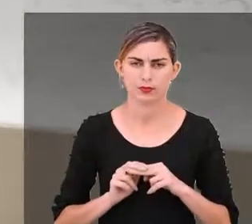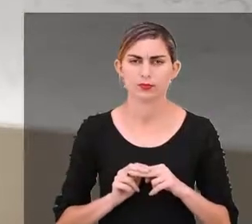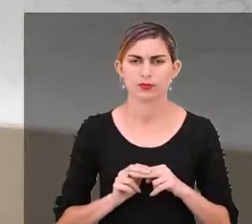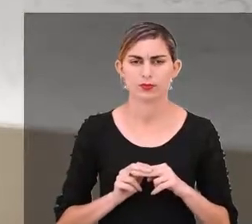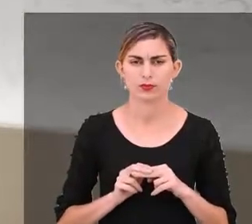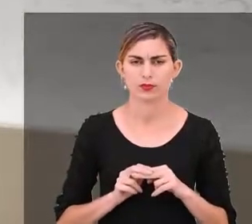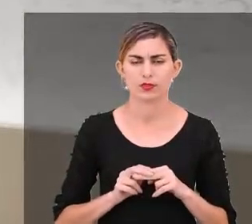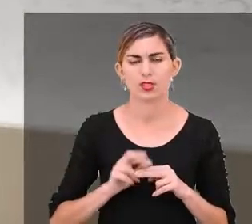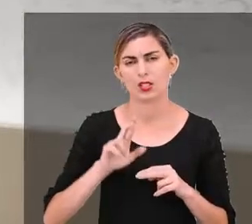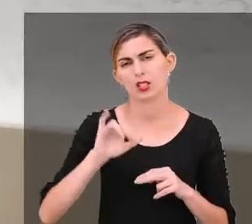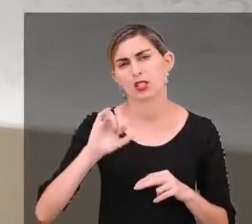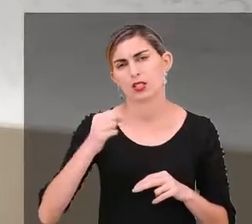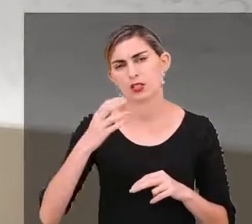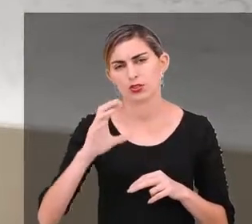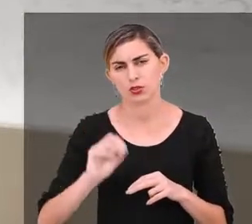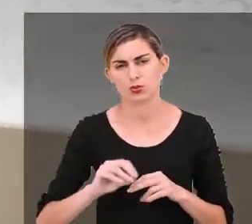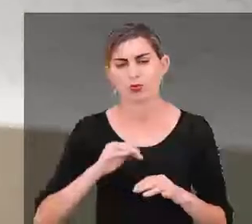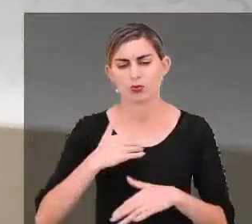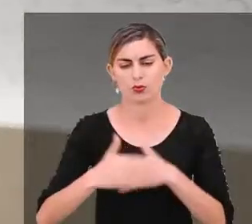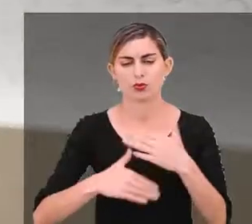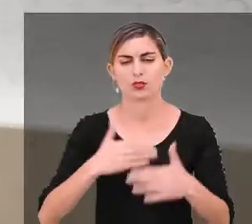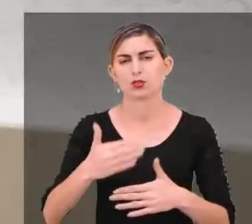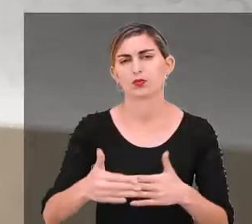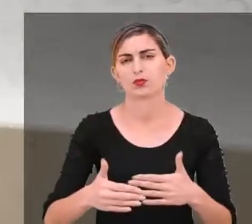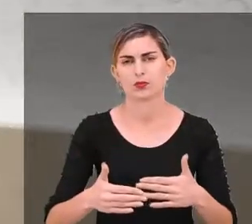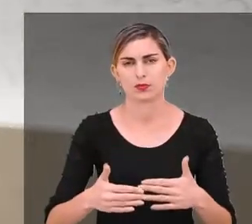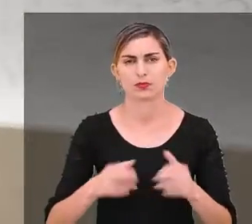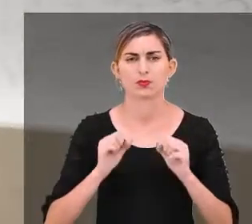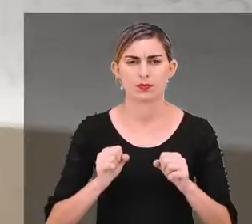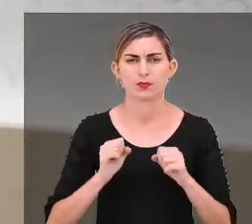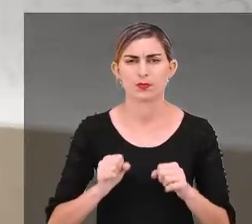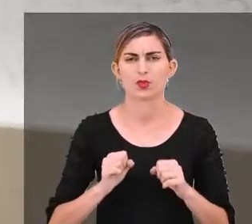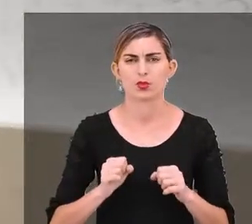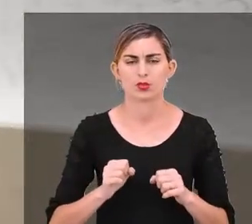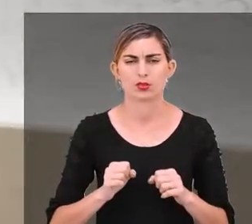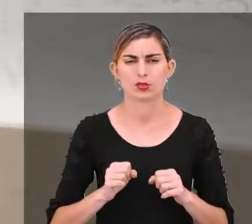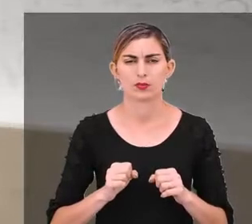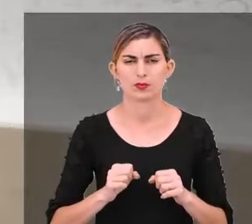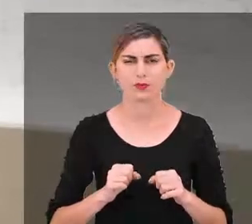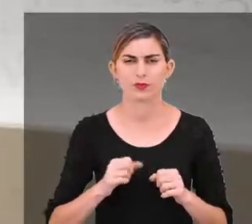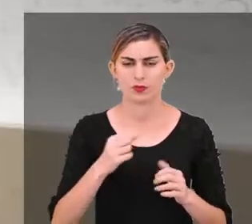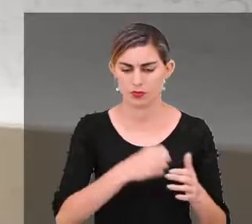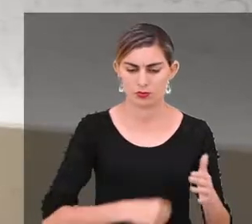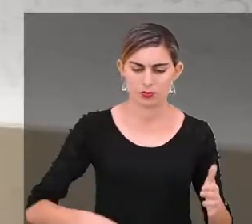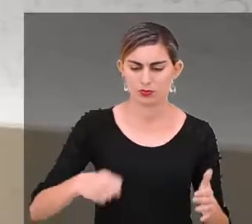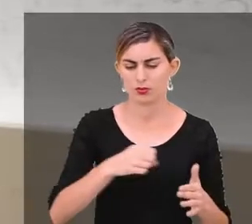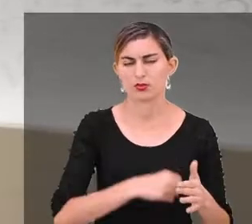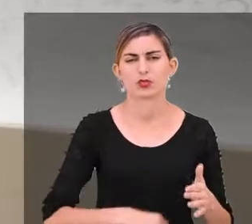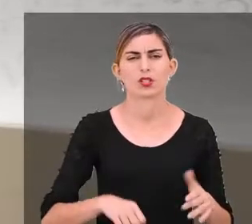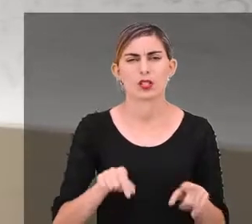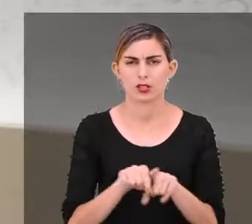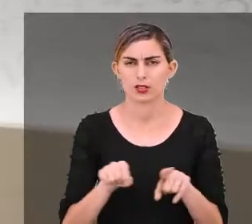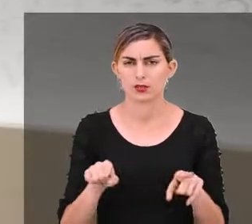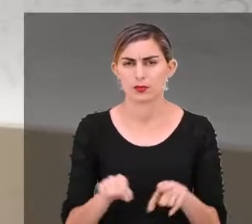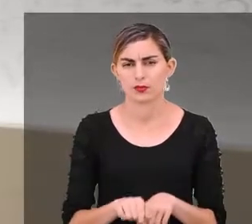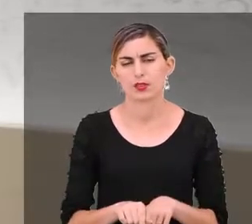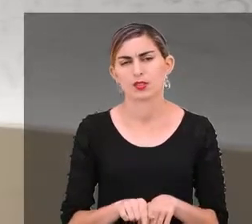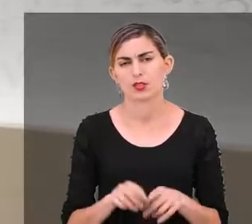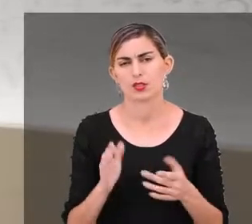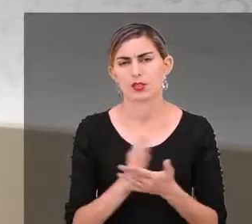causou, né, aquele risco, quais as consequências que pode trazer aquele cozinheiro e